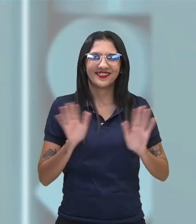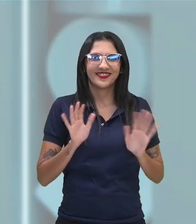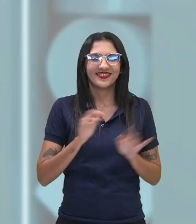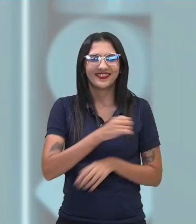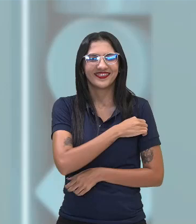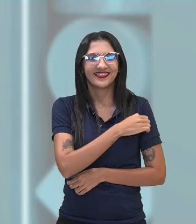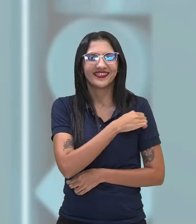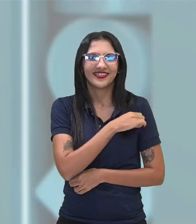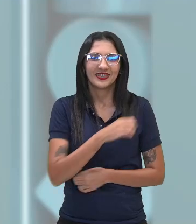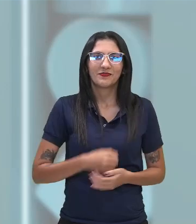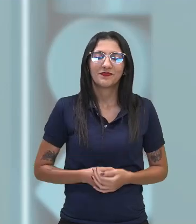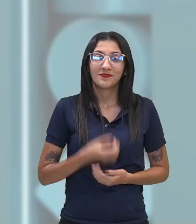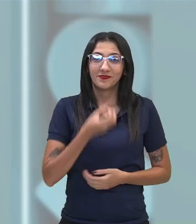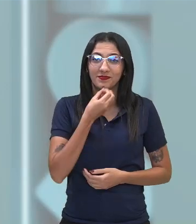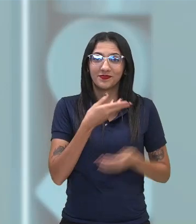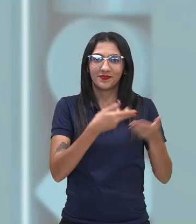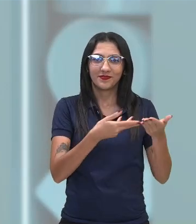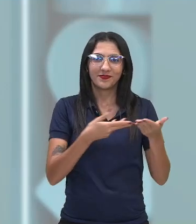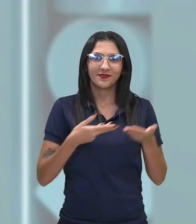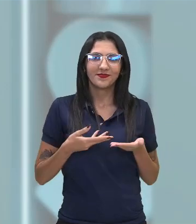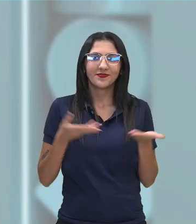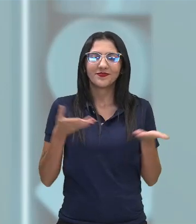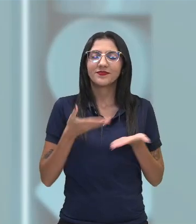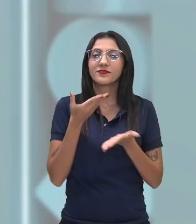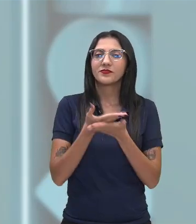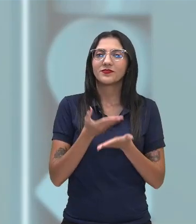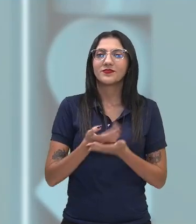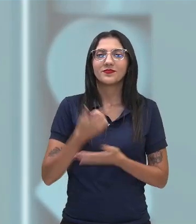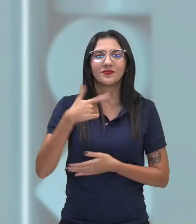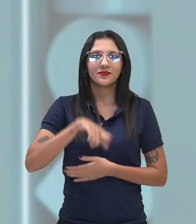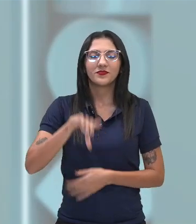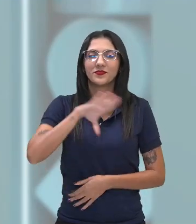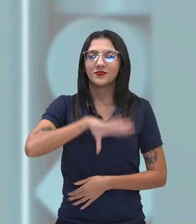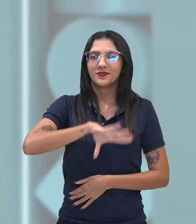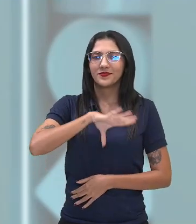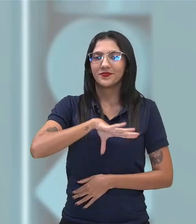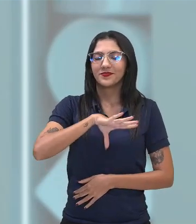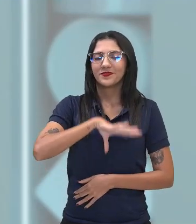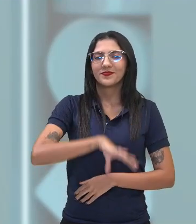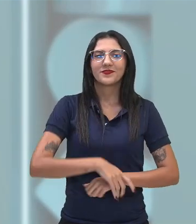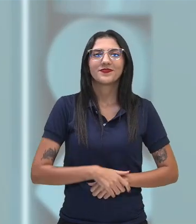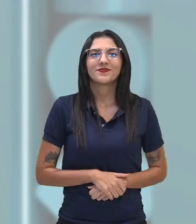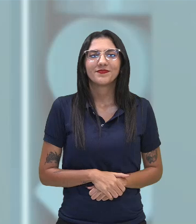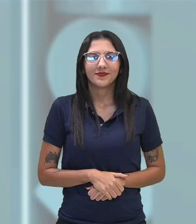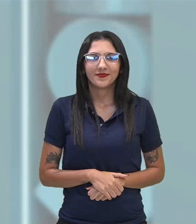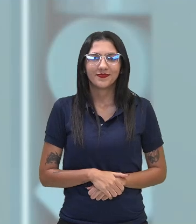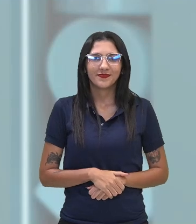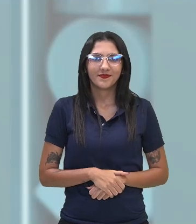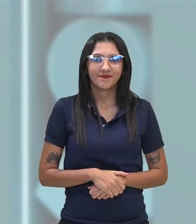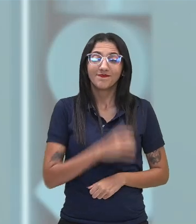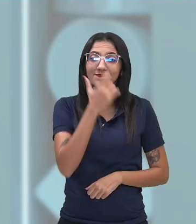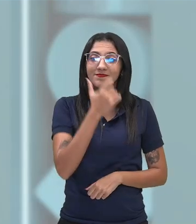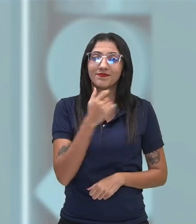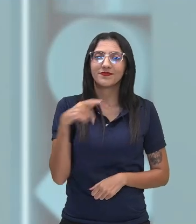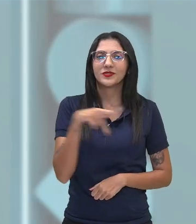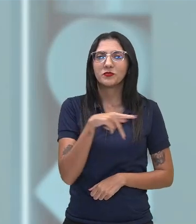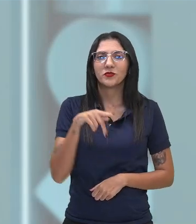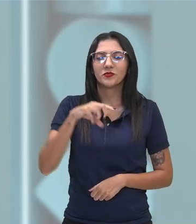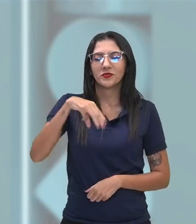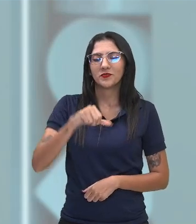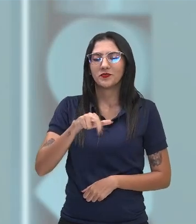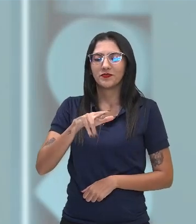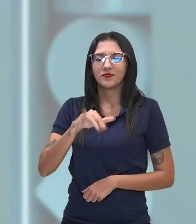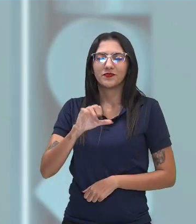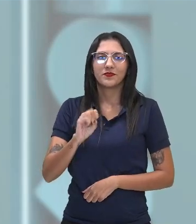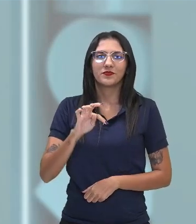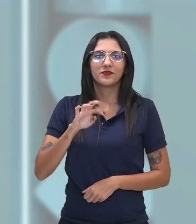pessoal! Sejam todos muito bem-vindos a mais uma aula de língua portuguesa. Sou a professora Maristela